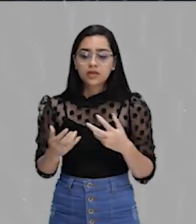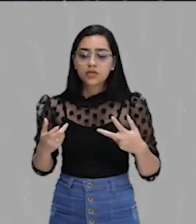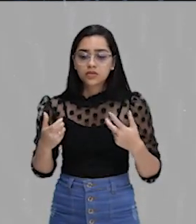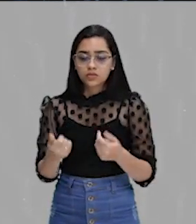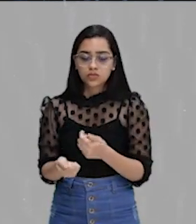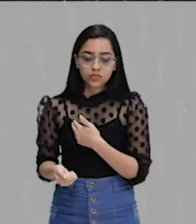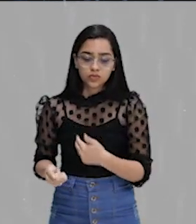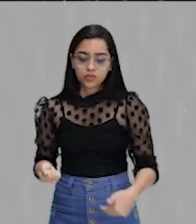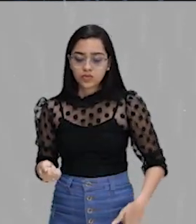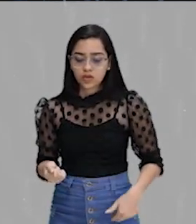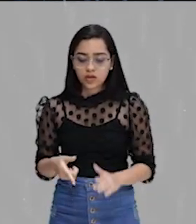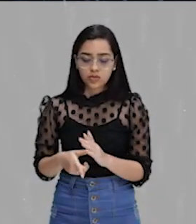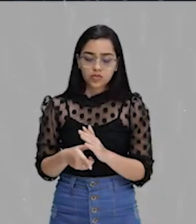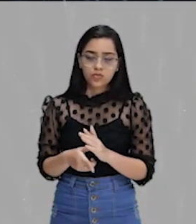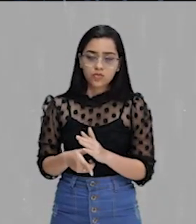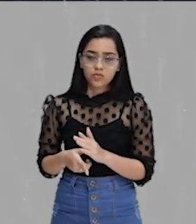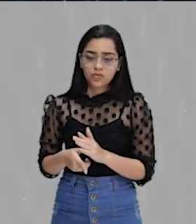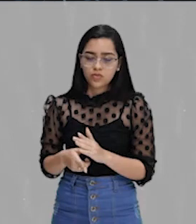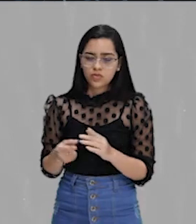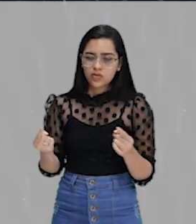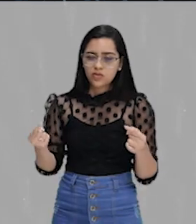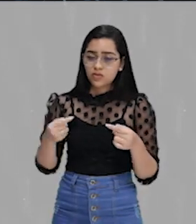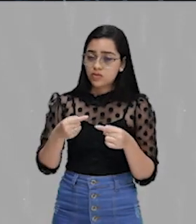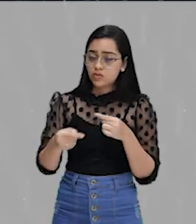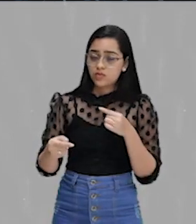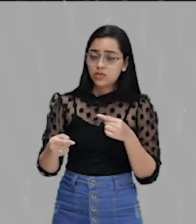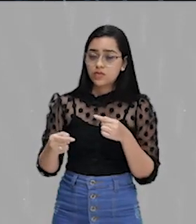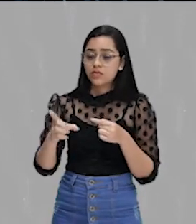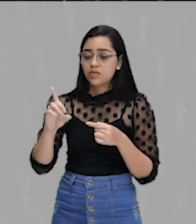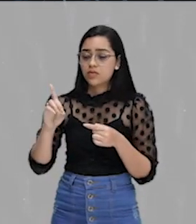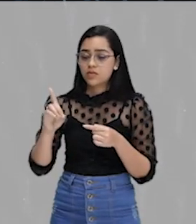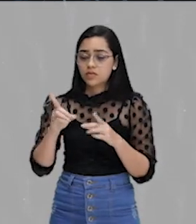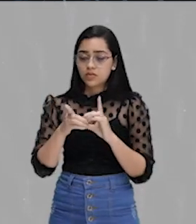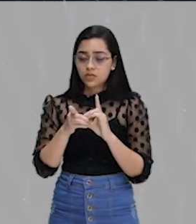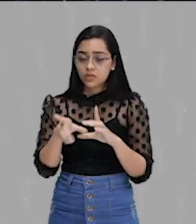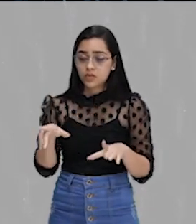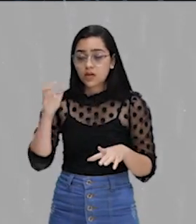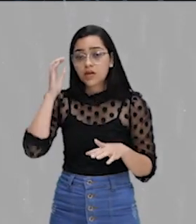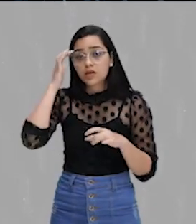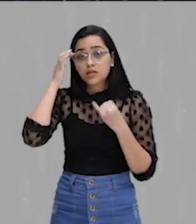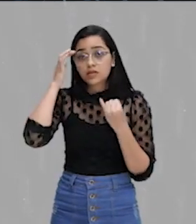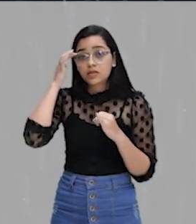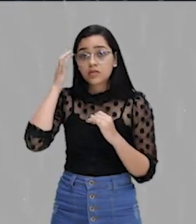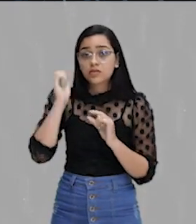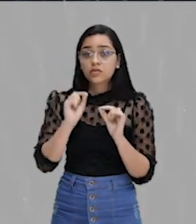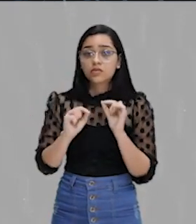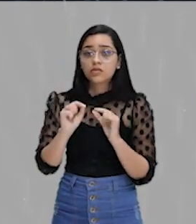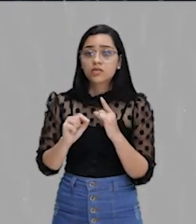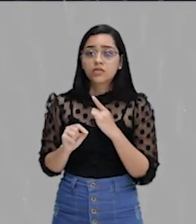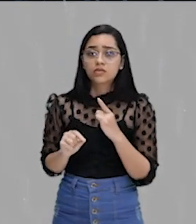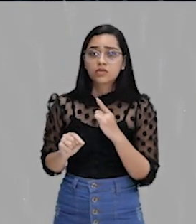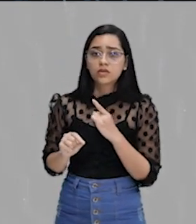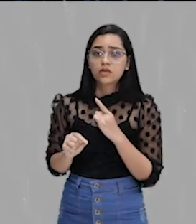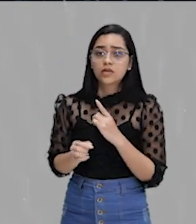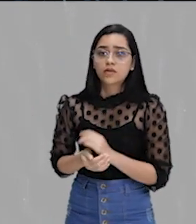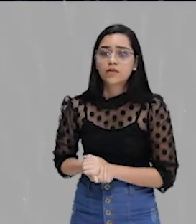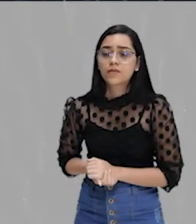Estado antidemocrático, não ao Estado, né, que se nós analisarmos um estado de